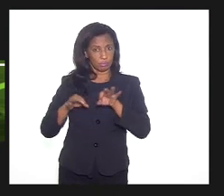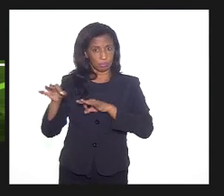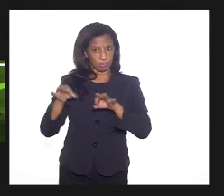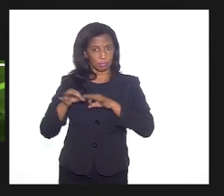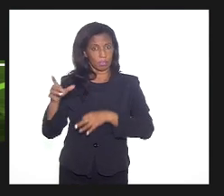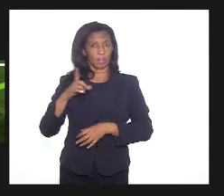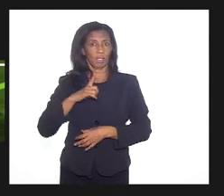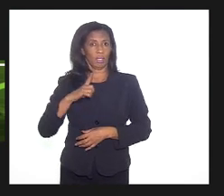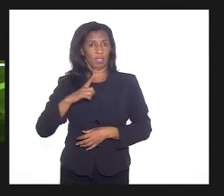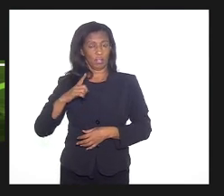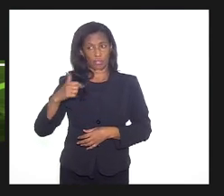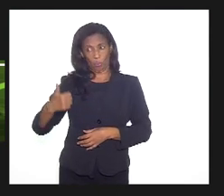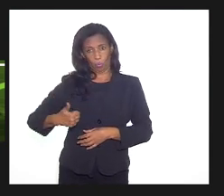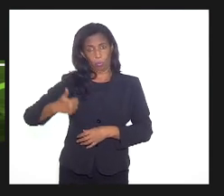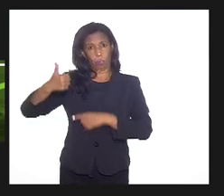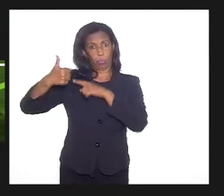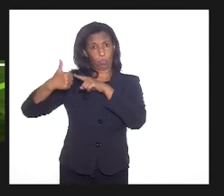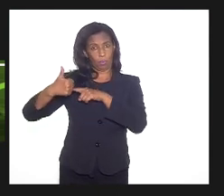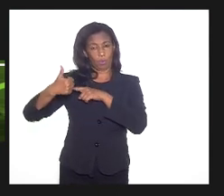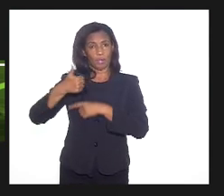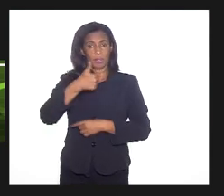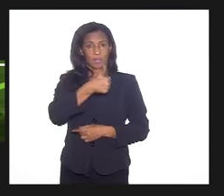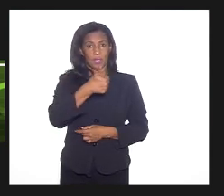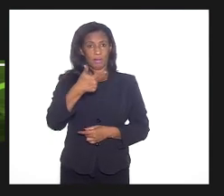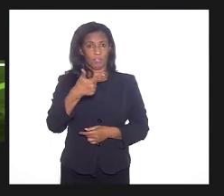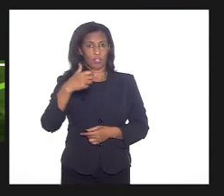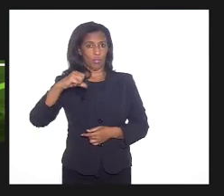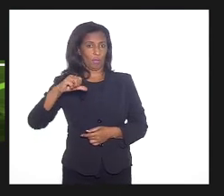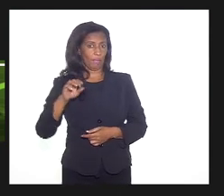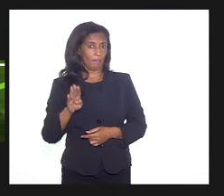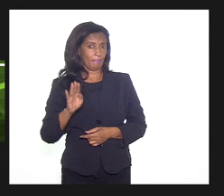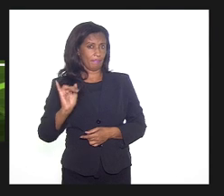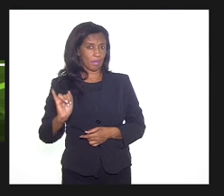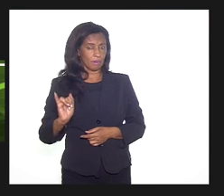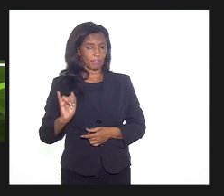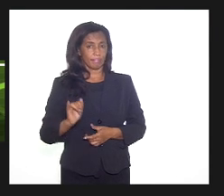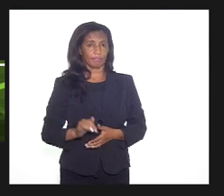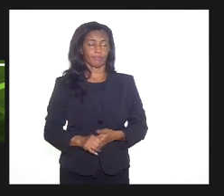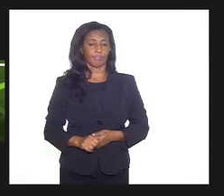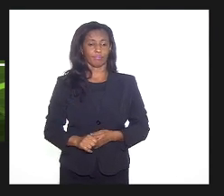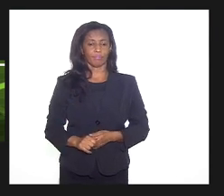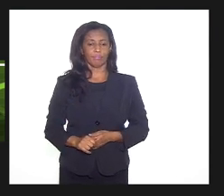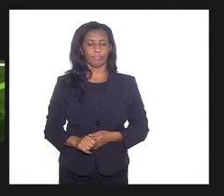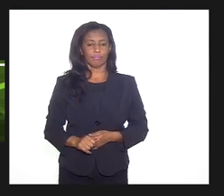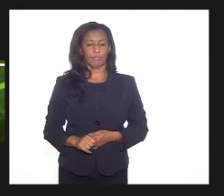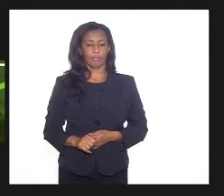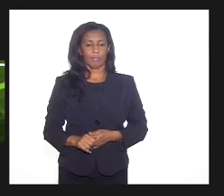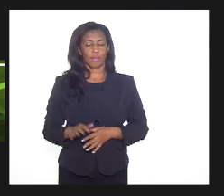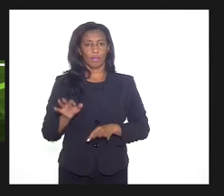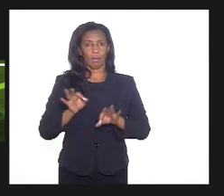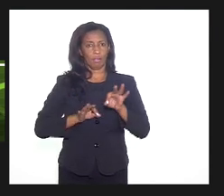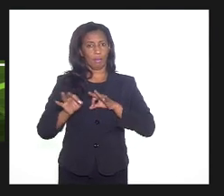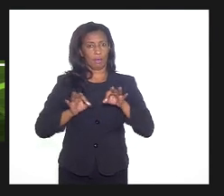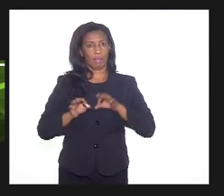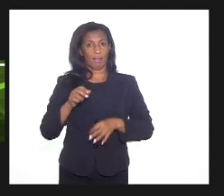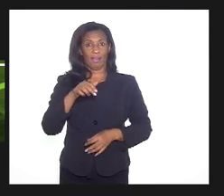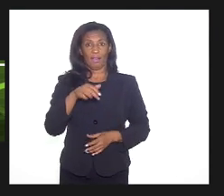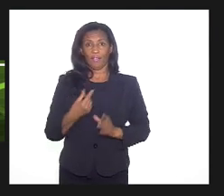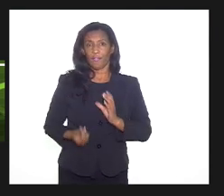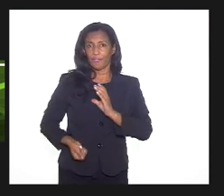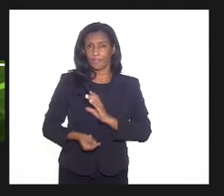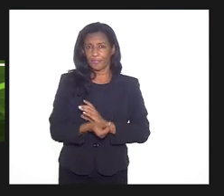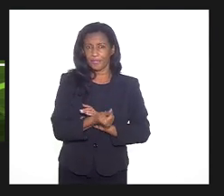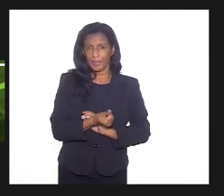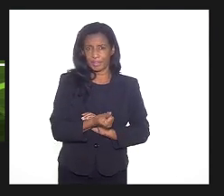tem um resultado positivo de 129 bi. O plano financeiro, infelizmente, o Estado